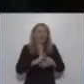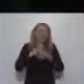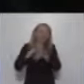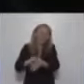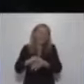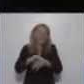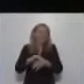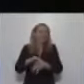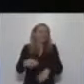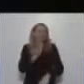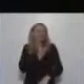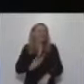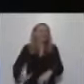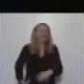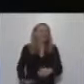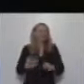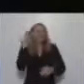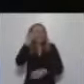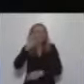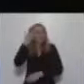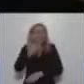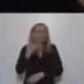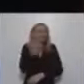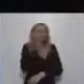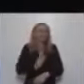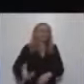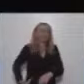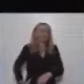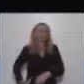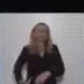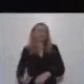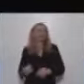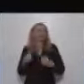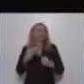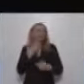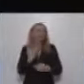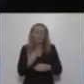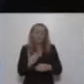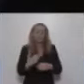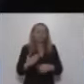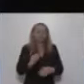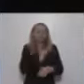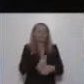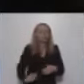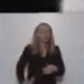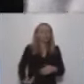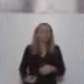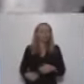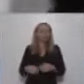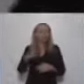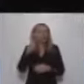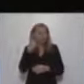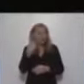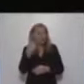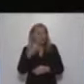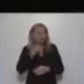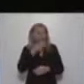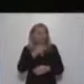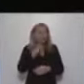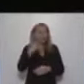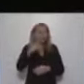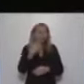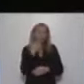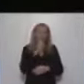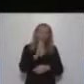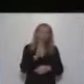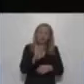leve essa mensagem ao governador, peço que o governador tenha aquela sensibilidade da promessa de campanha, do que ele acordou